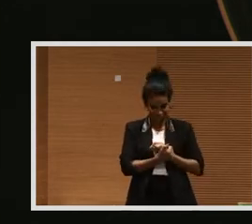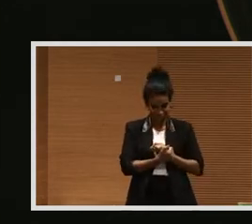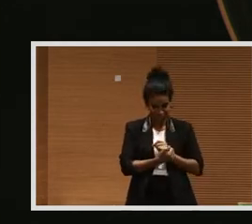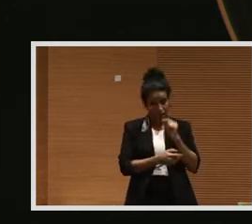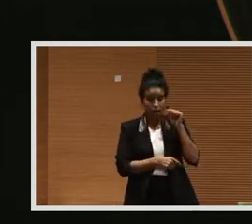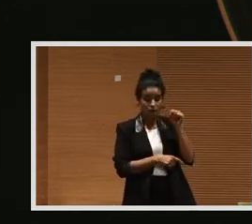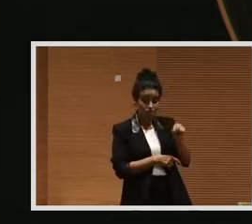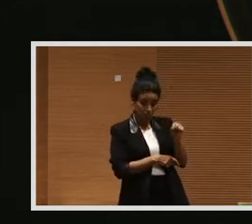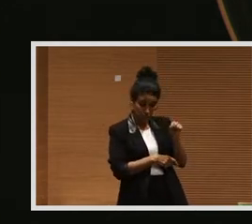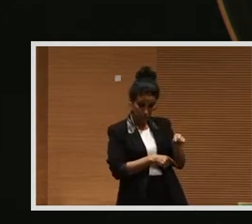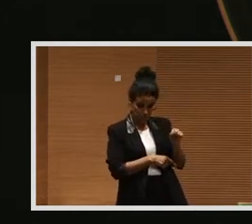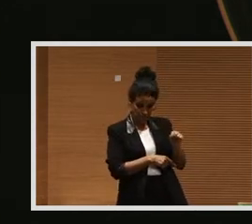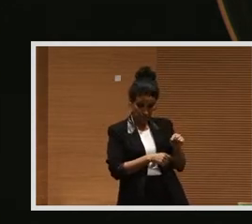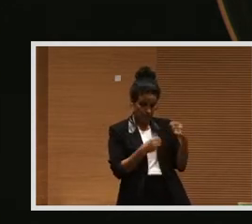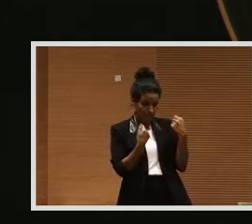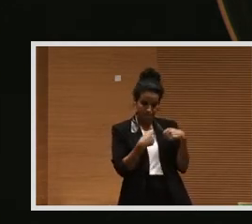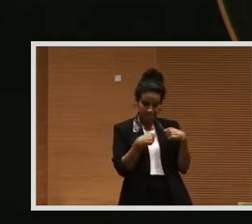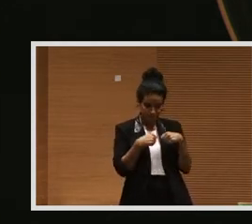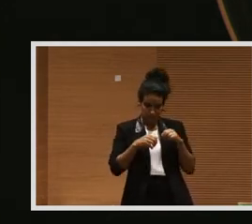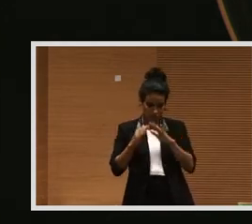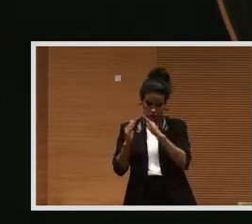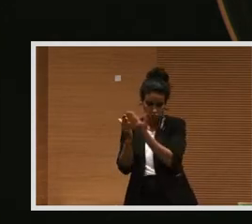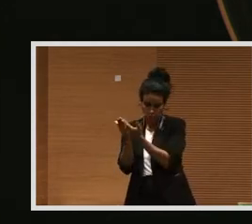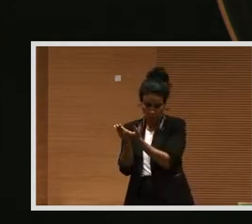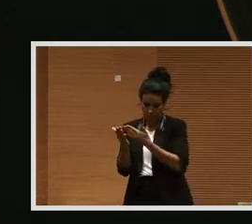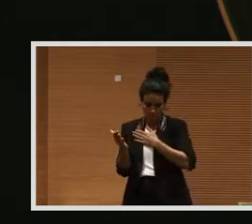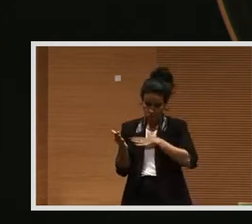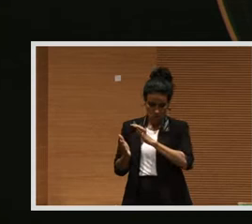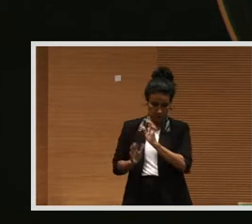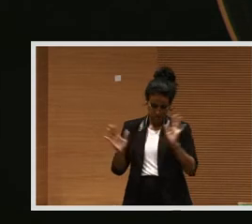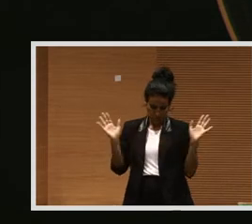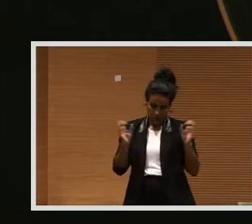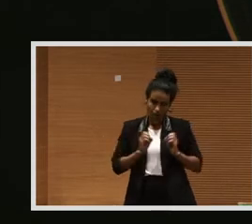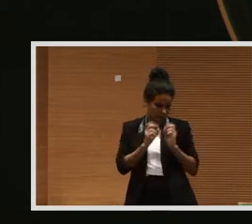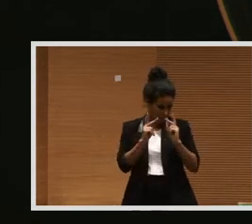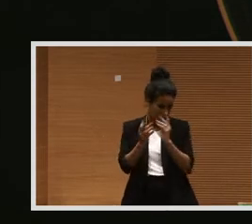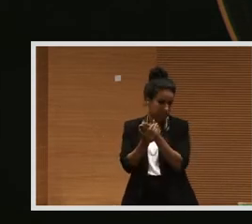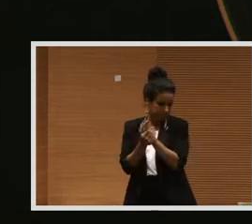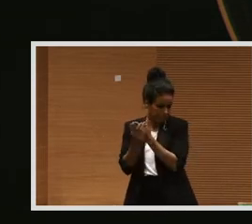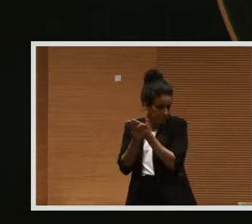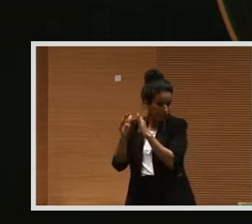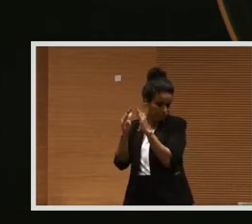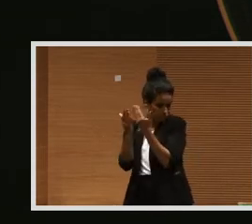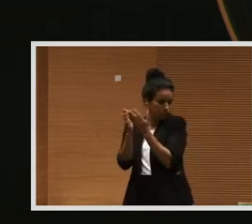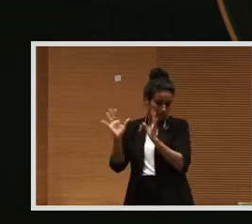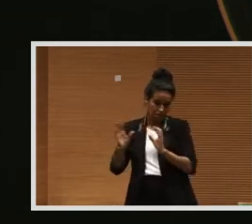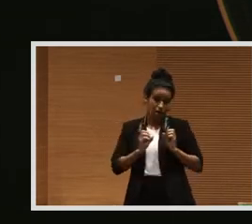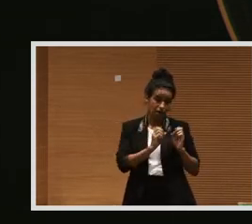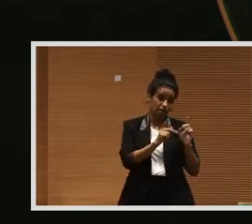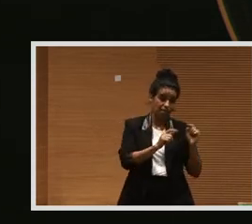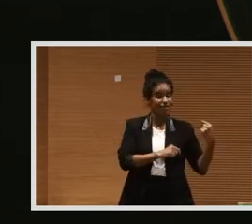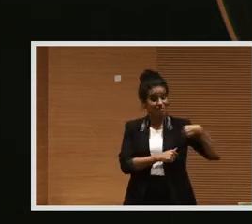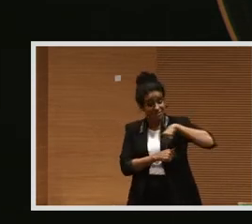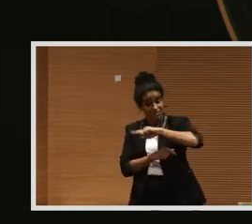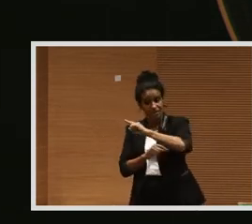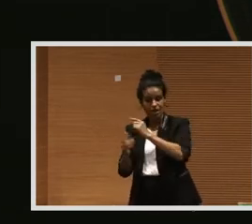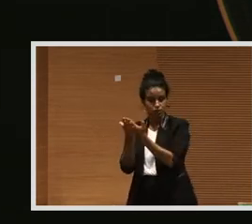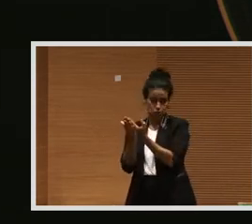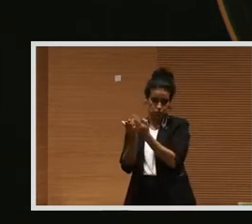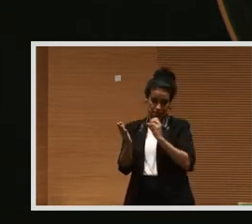Você não precisa gostar de estudar. Você pode achar a escola um saco, mas você vai estudar. Até